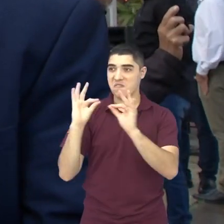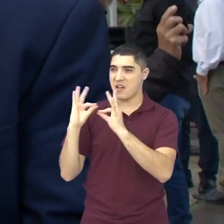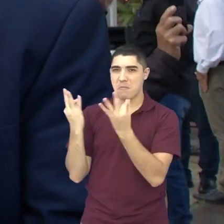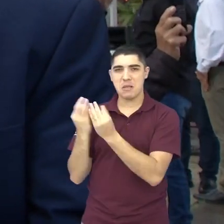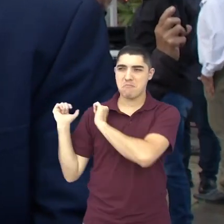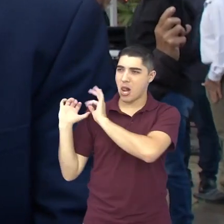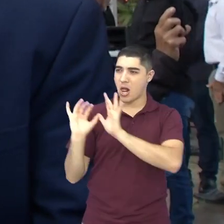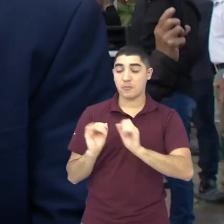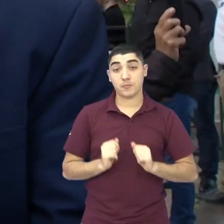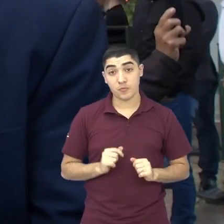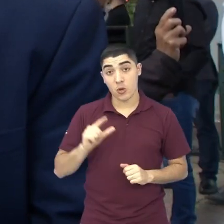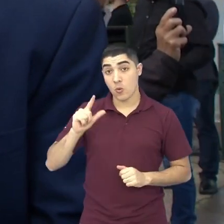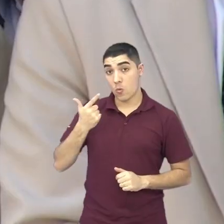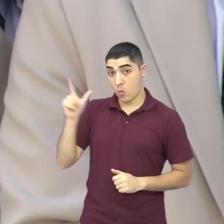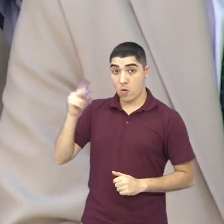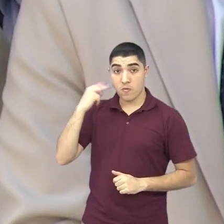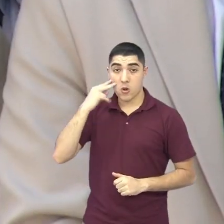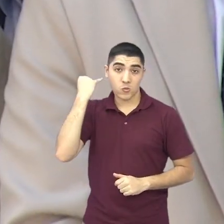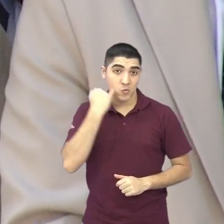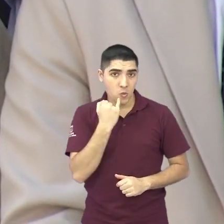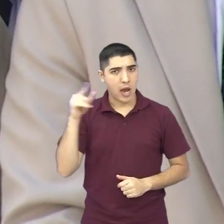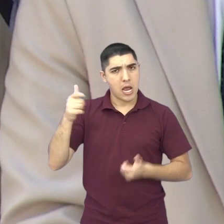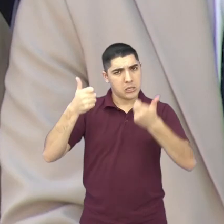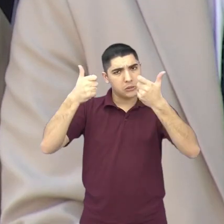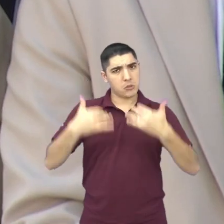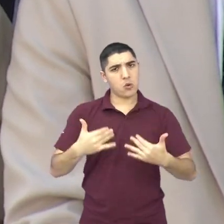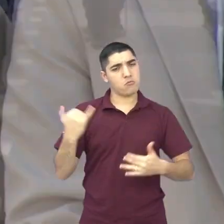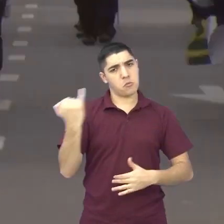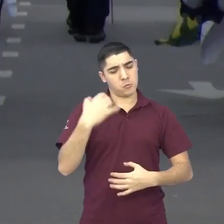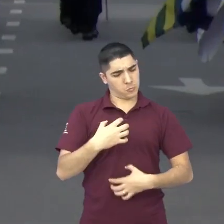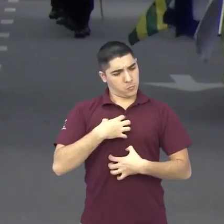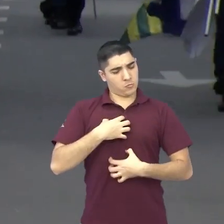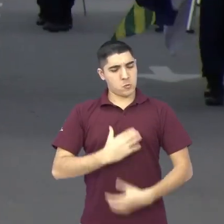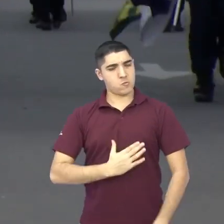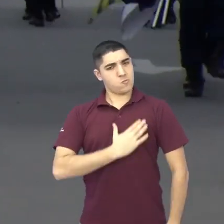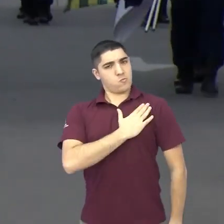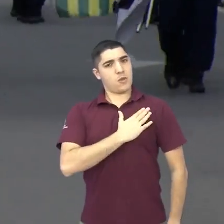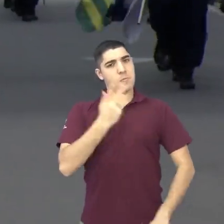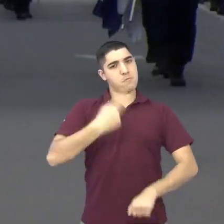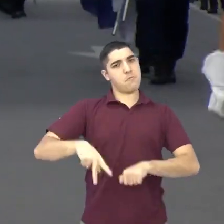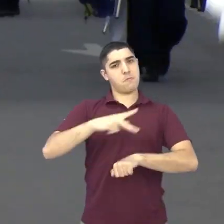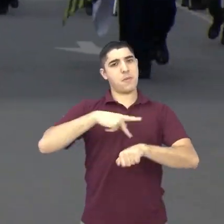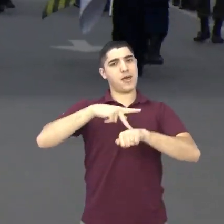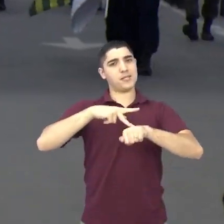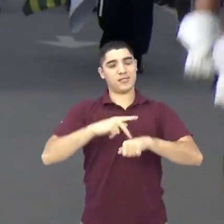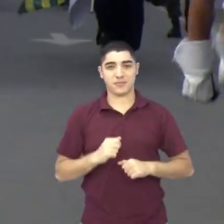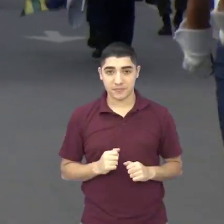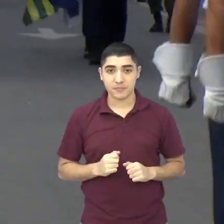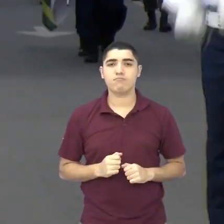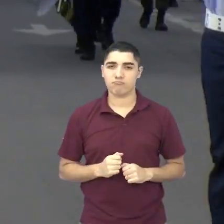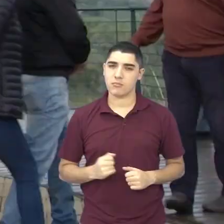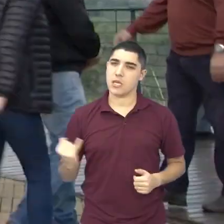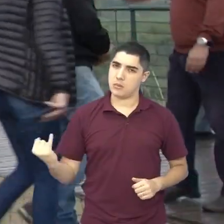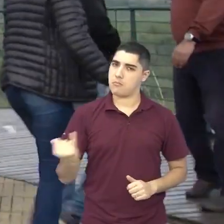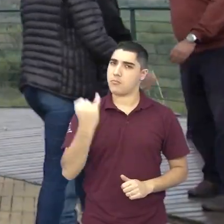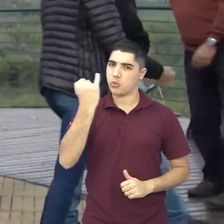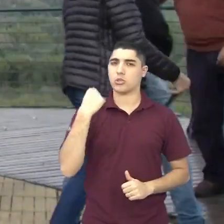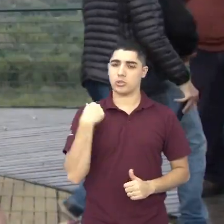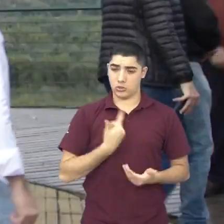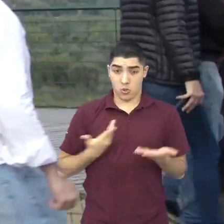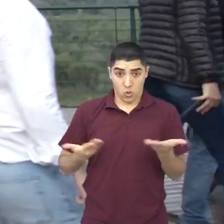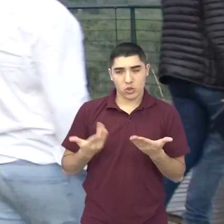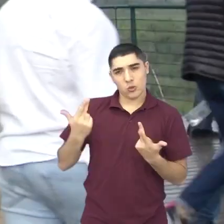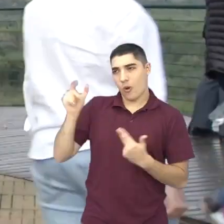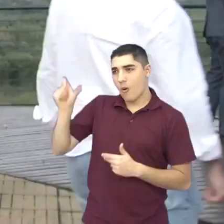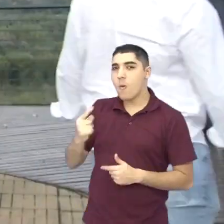uma coisa muito bonita para a família. Já o vereador Zé Luiz ressaltou o espírito patriótico que a data desperta. É sempre